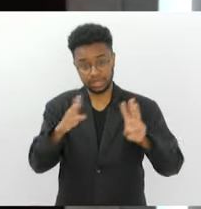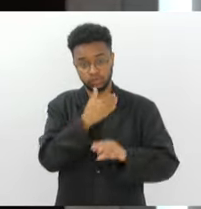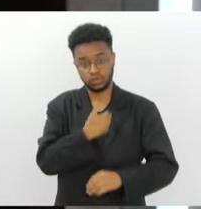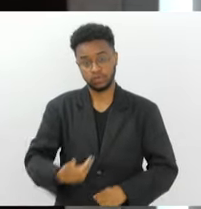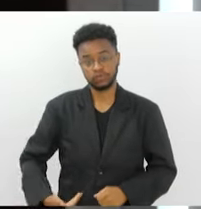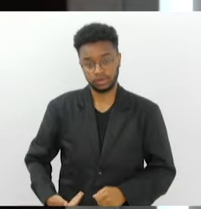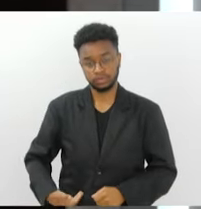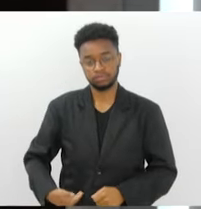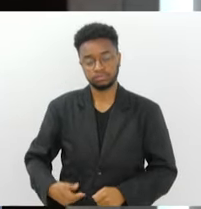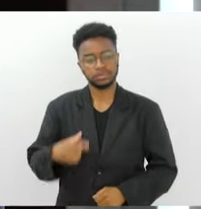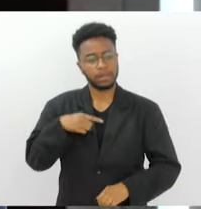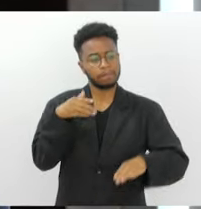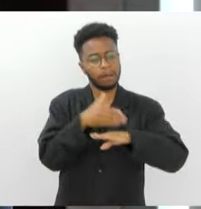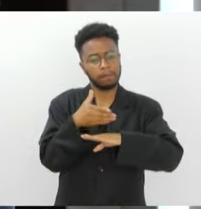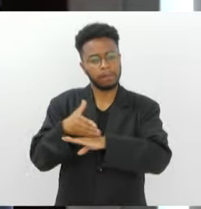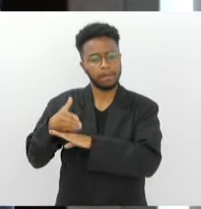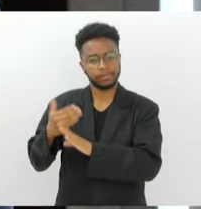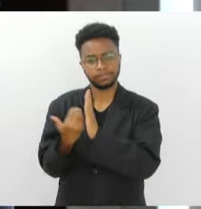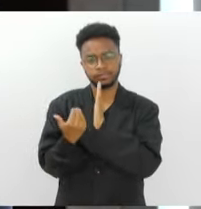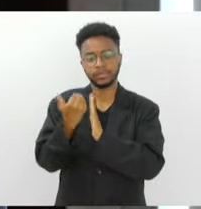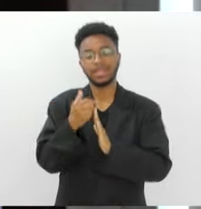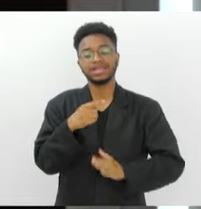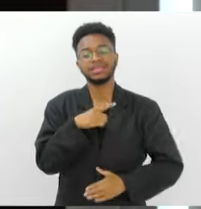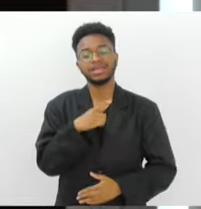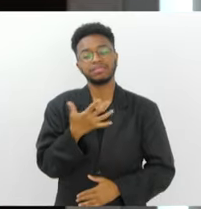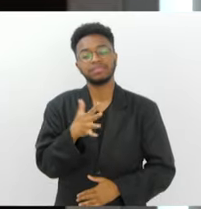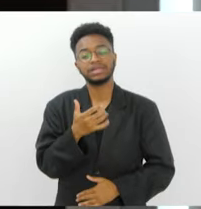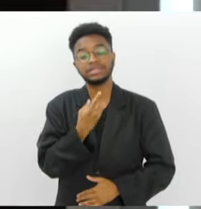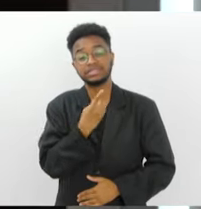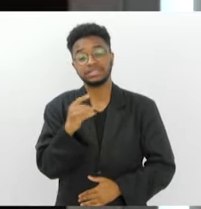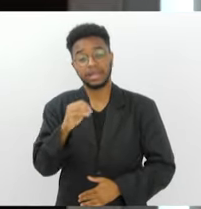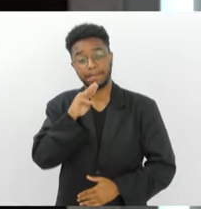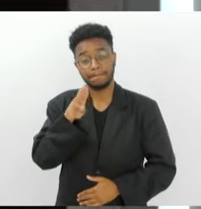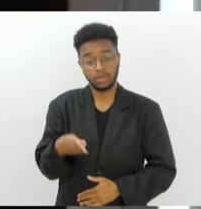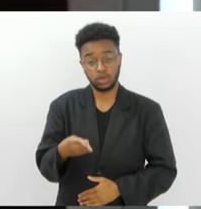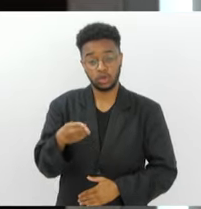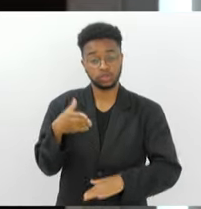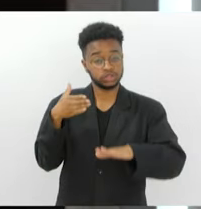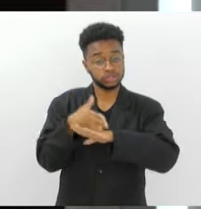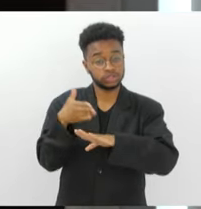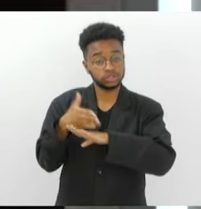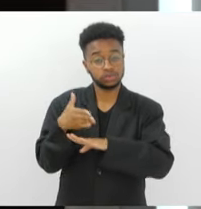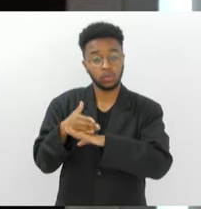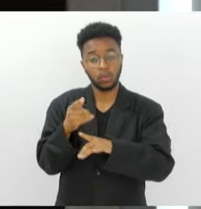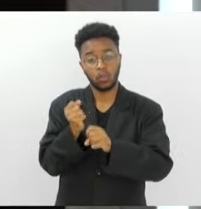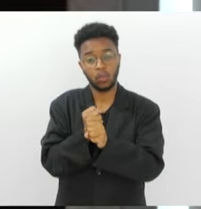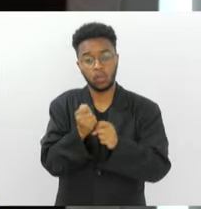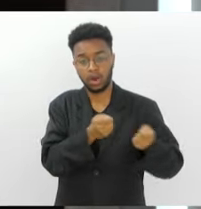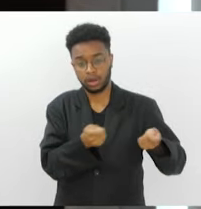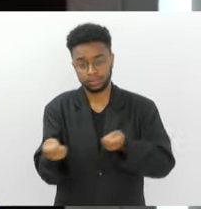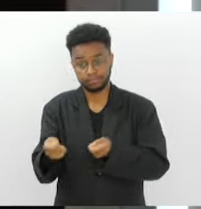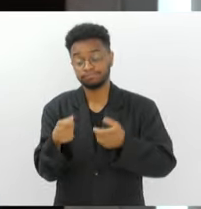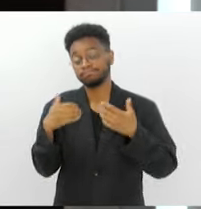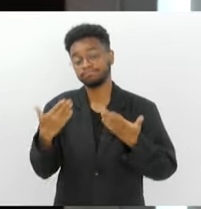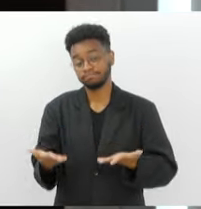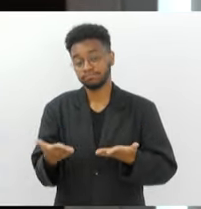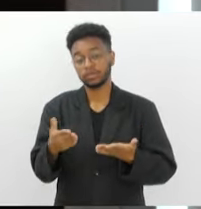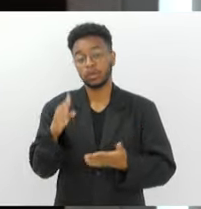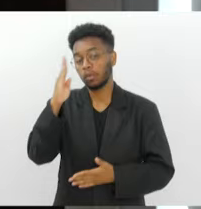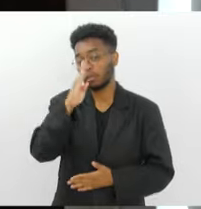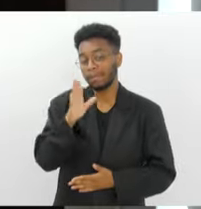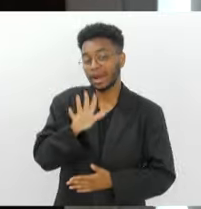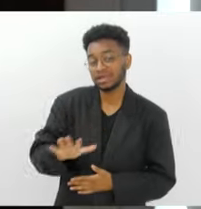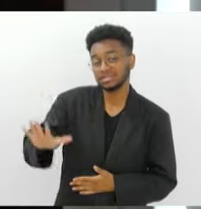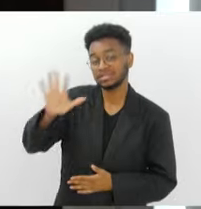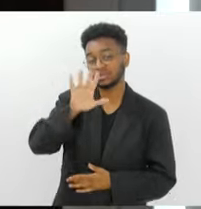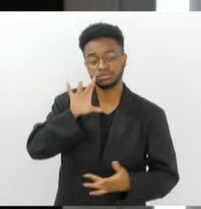o mais acessado, ela tem quase 100 milhões de acessos durante o ano. Então, nós temos o Brasil todo